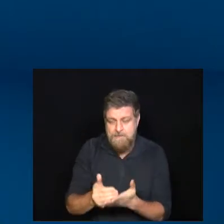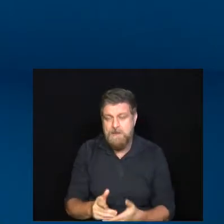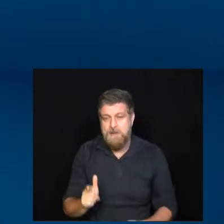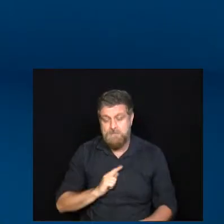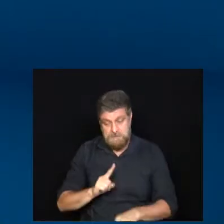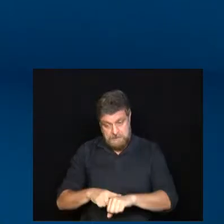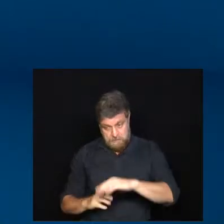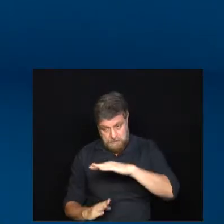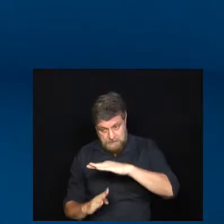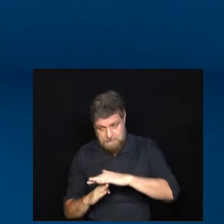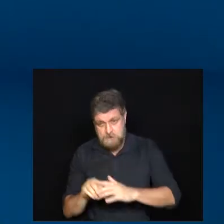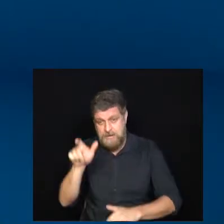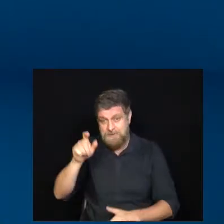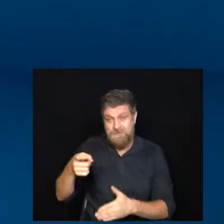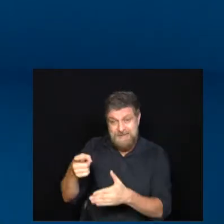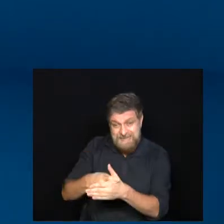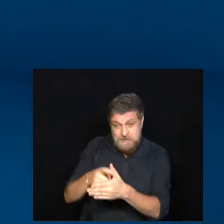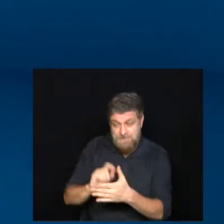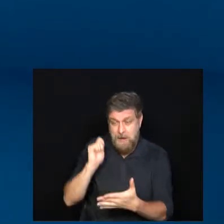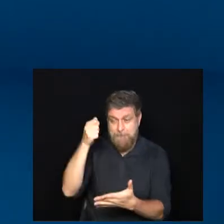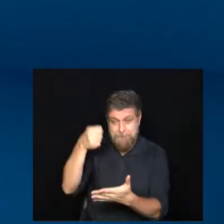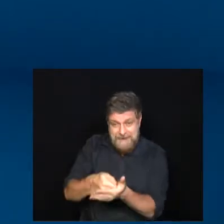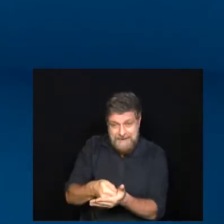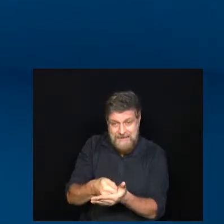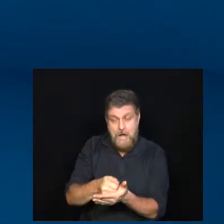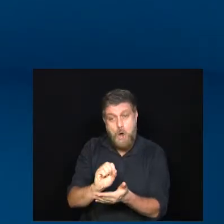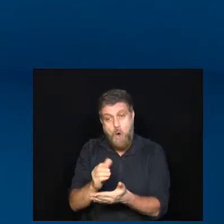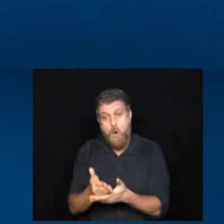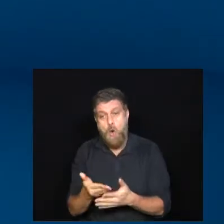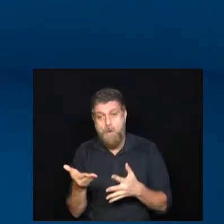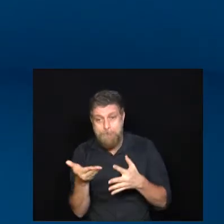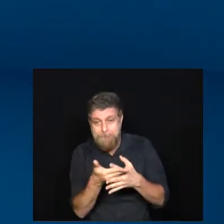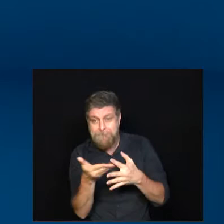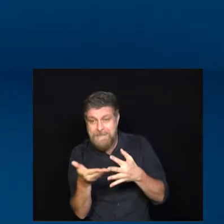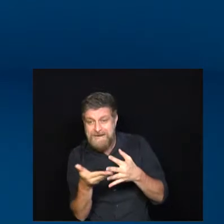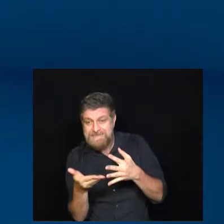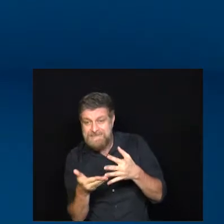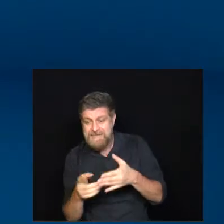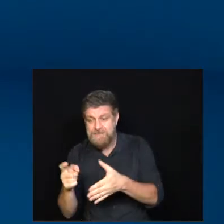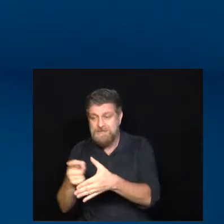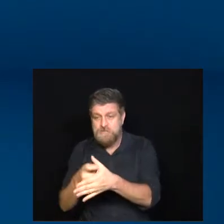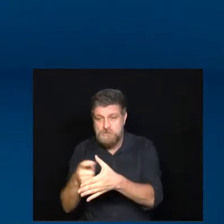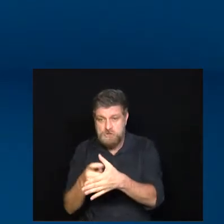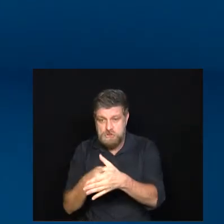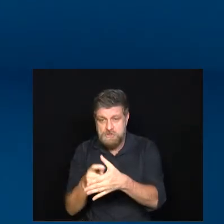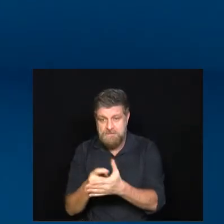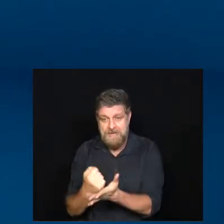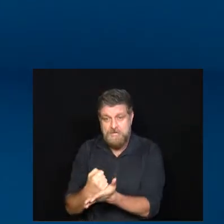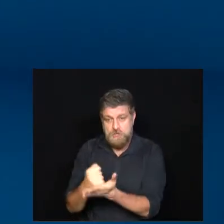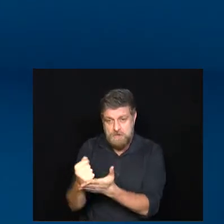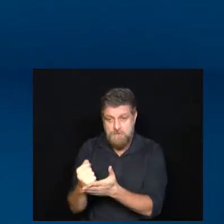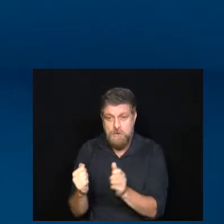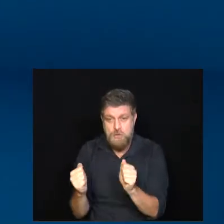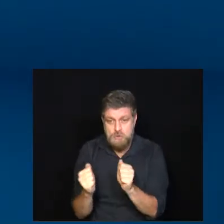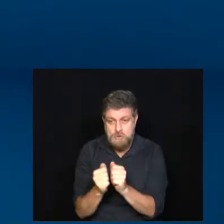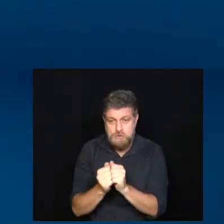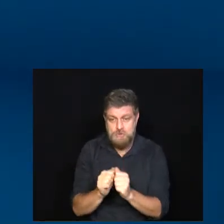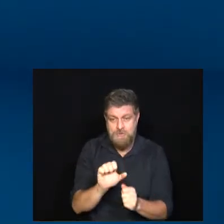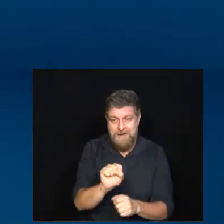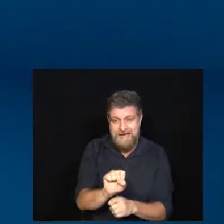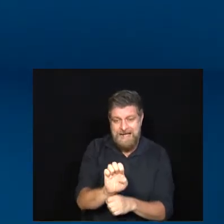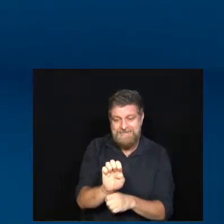determinado para o pagamento à vista ou parcelado de créditos não tributários vencidos junto à